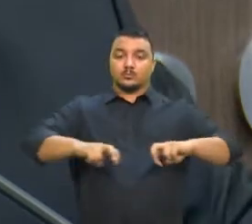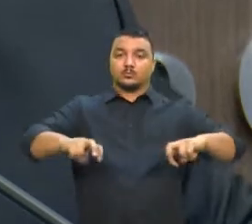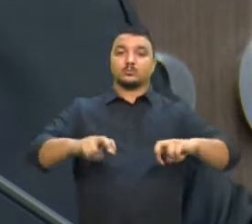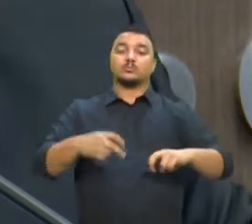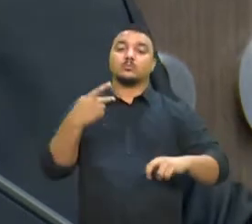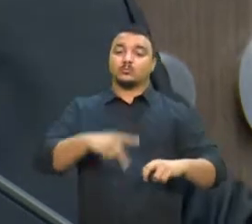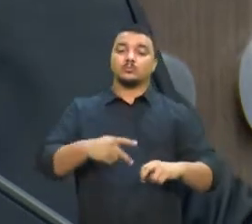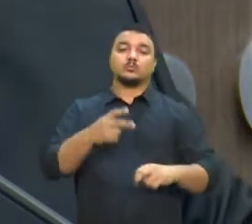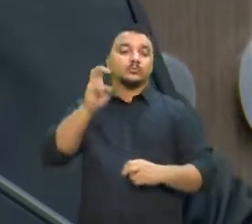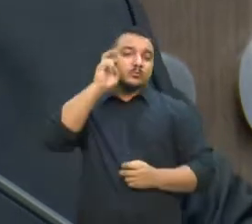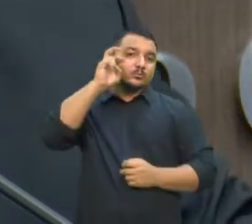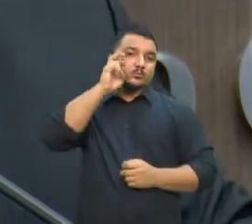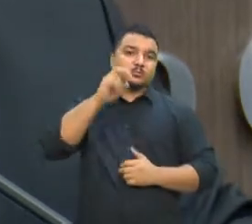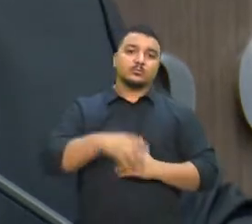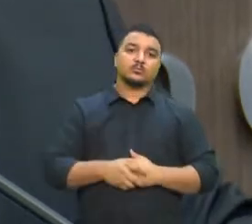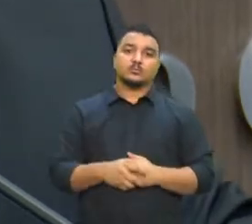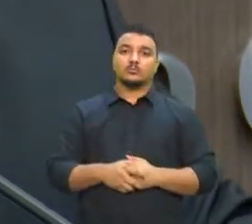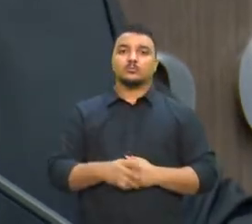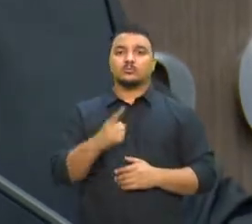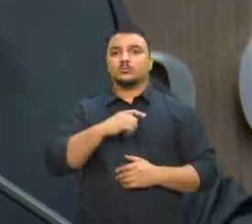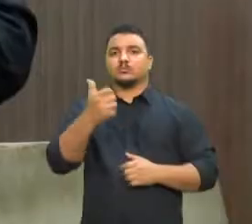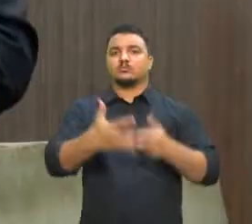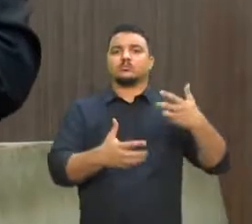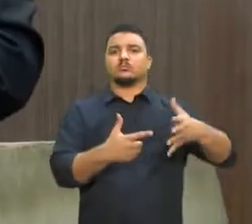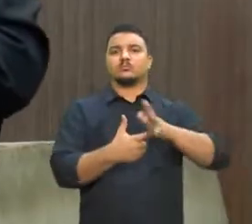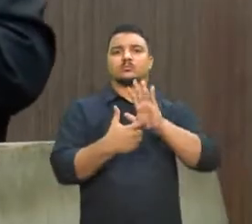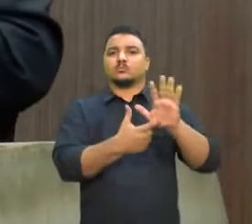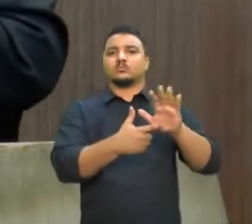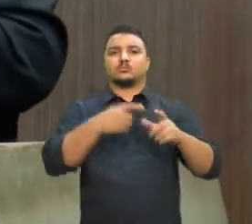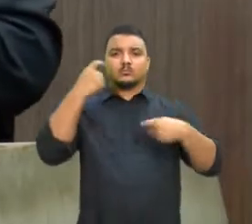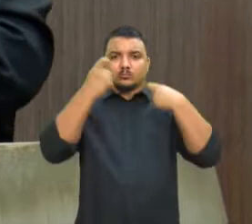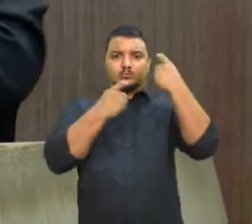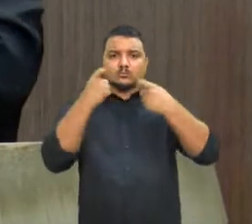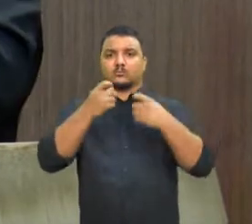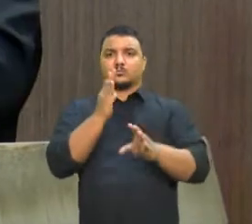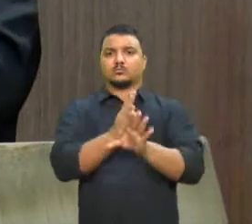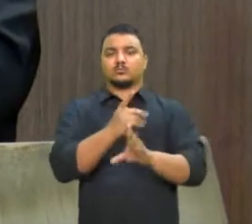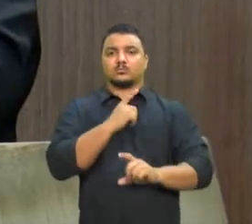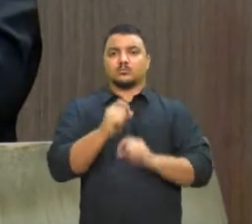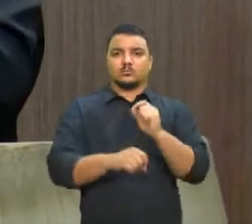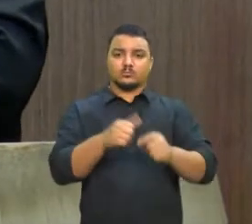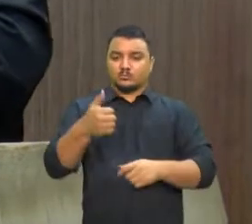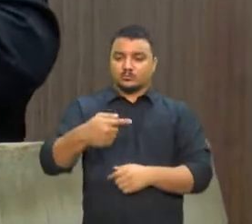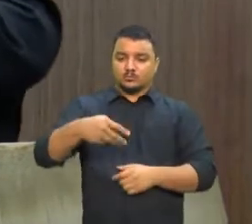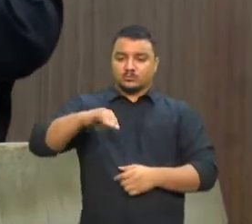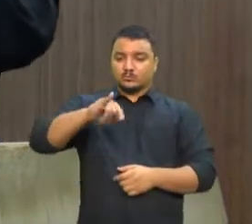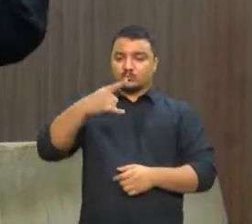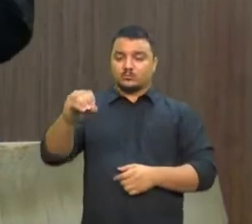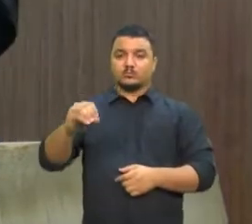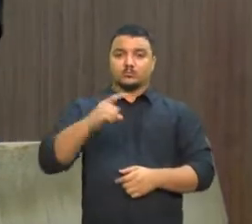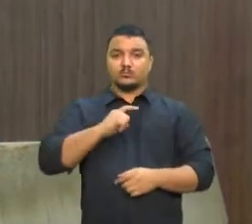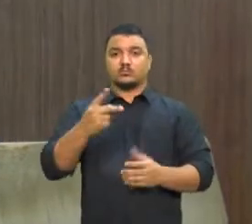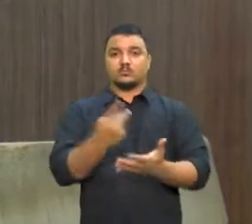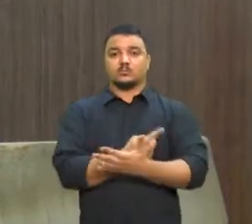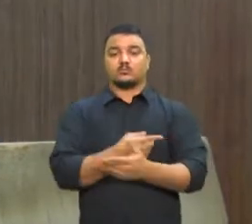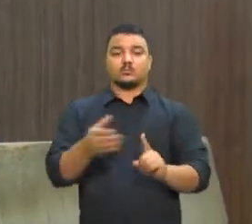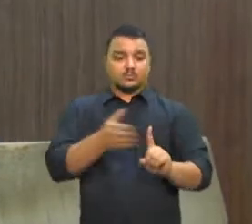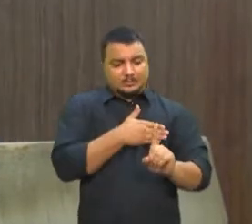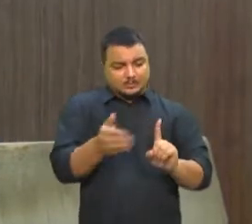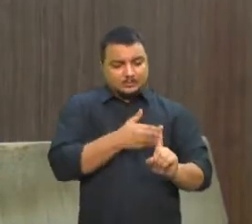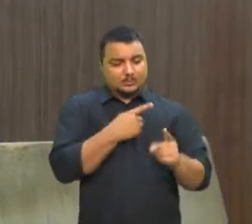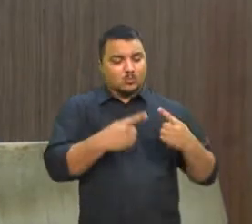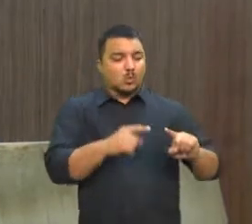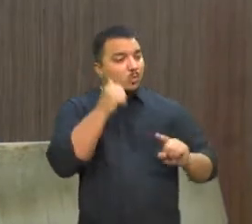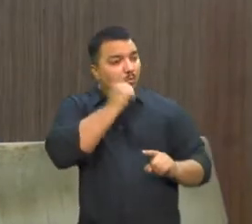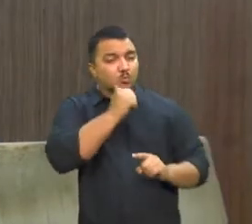nesta quinta-feira. O parlamentar demonstrou preocupação com o registro de 17 milhões de casos de agressões contra as